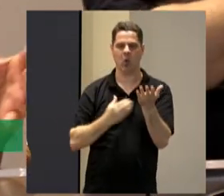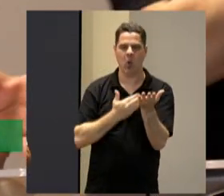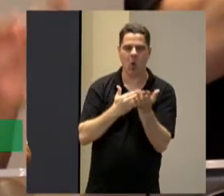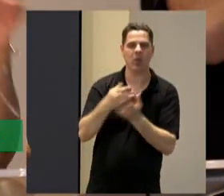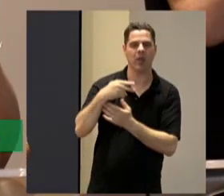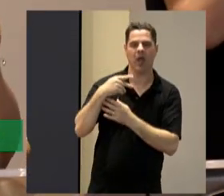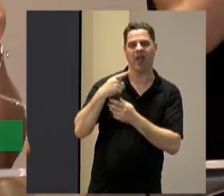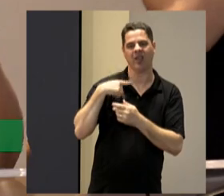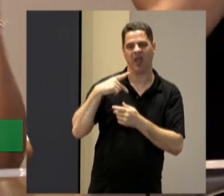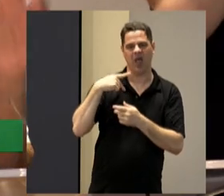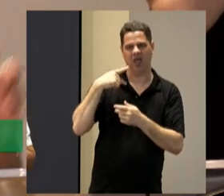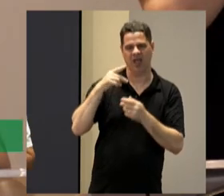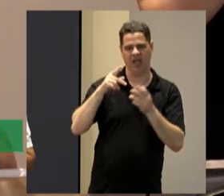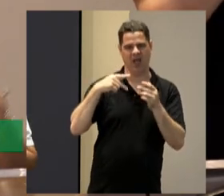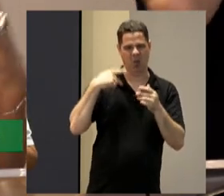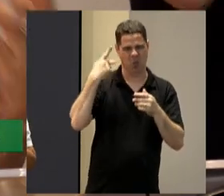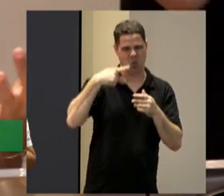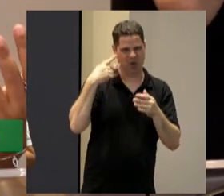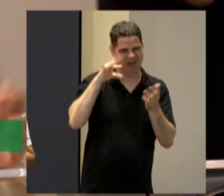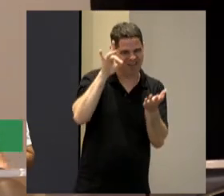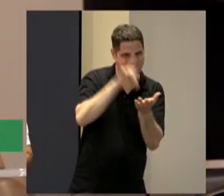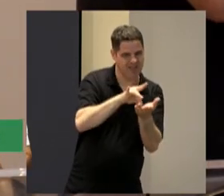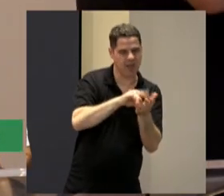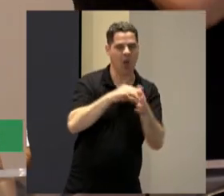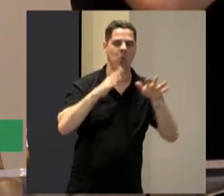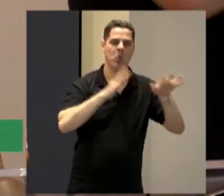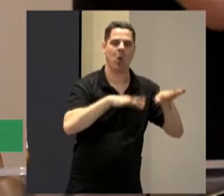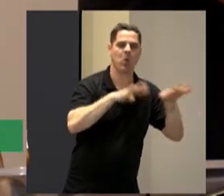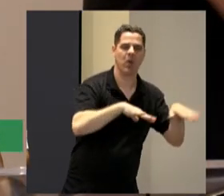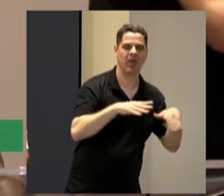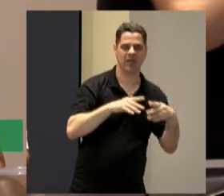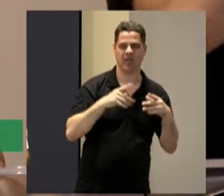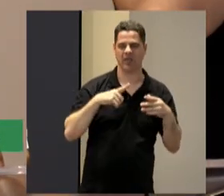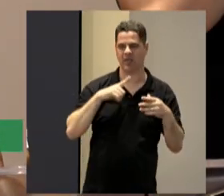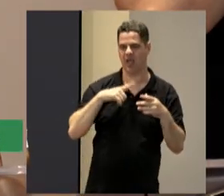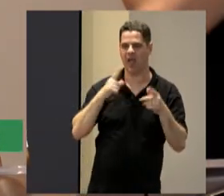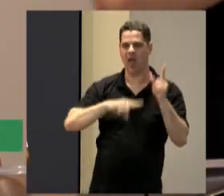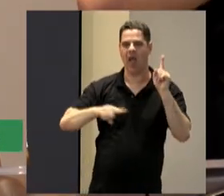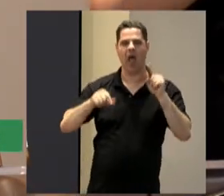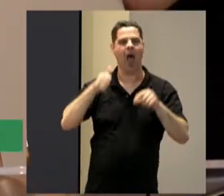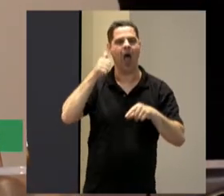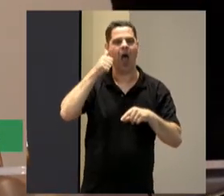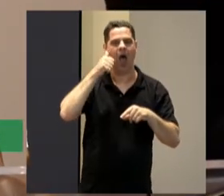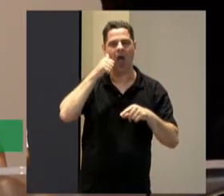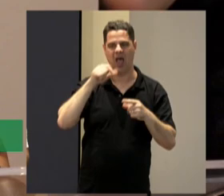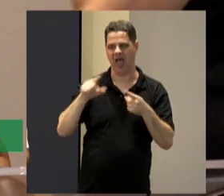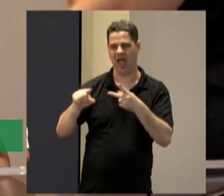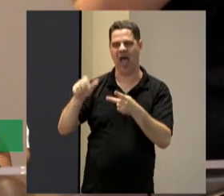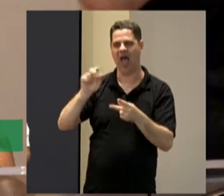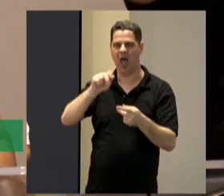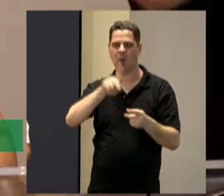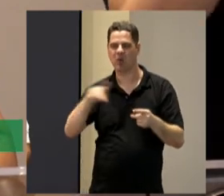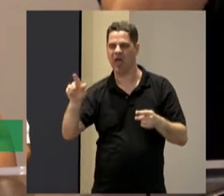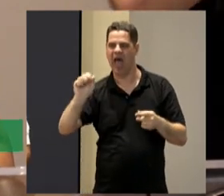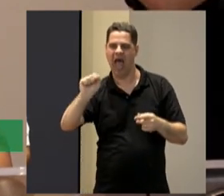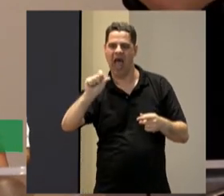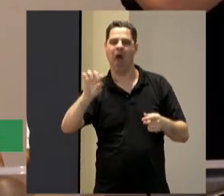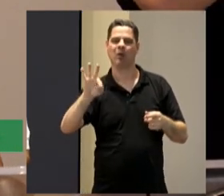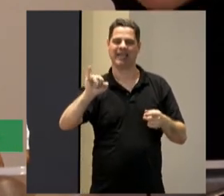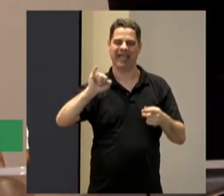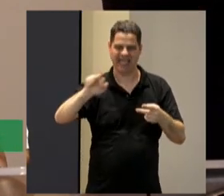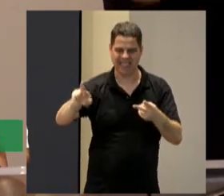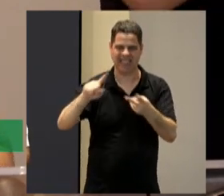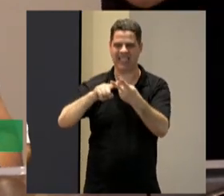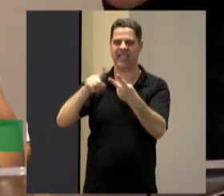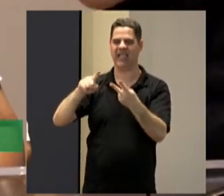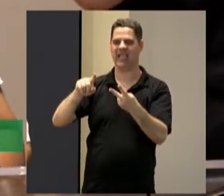a escola, não como uma política ainda, mas como um movimento, são as professoras negras. A professora Altaí, a professora Valdenira, a professora Jerusa.